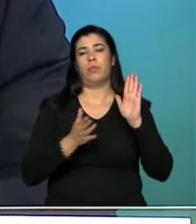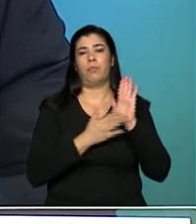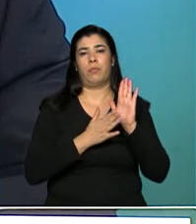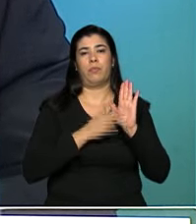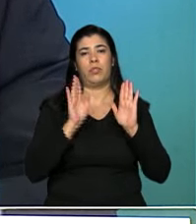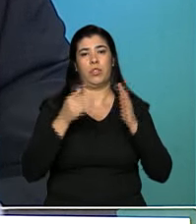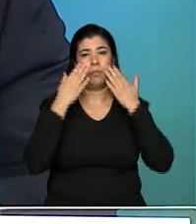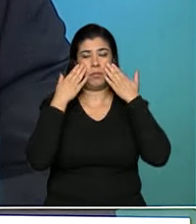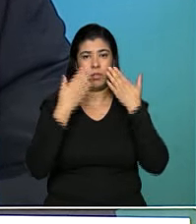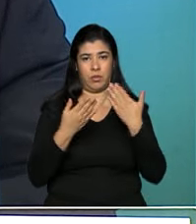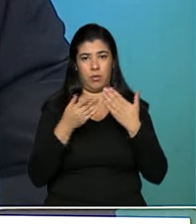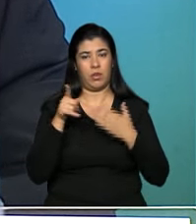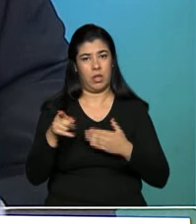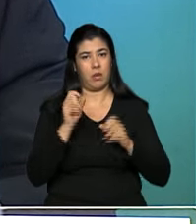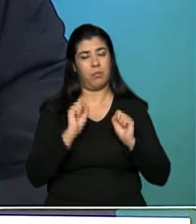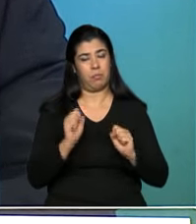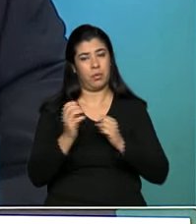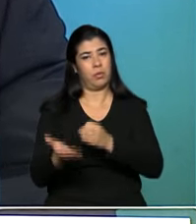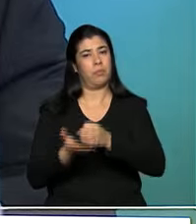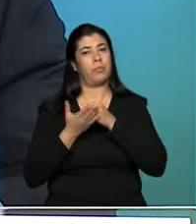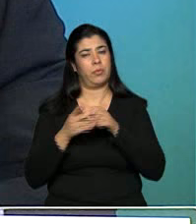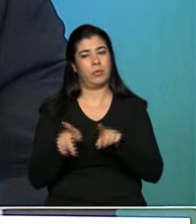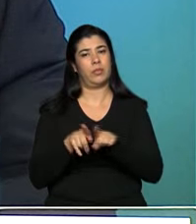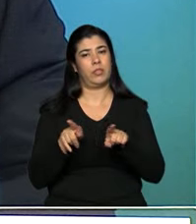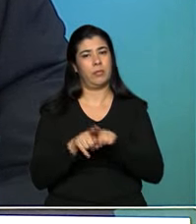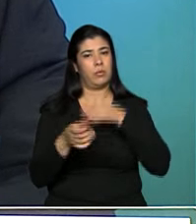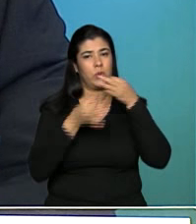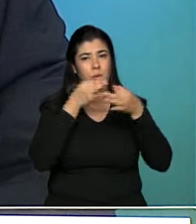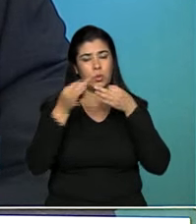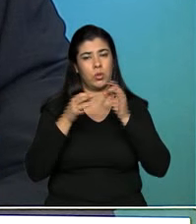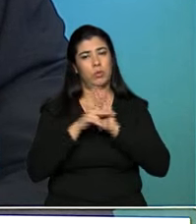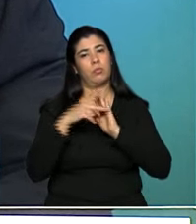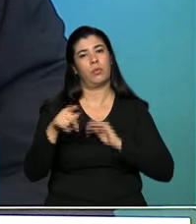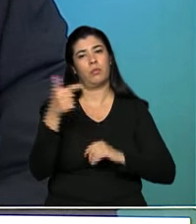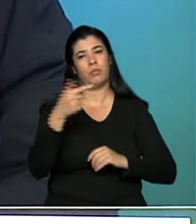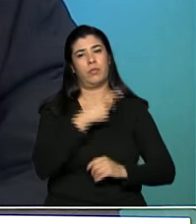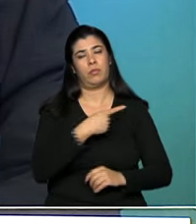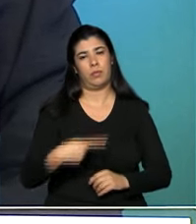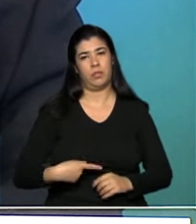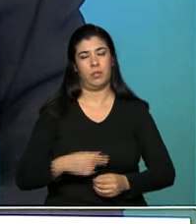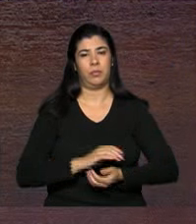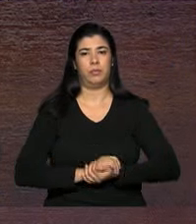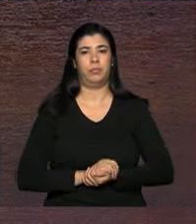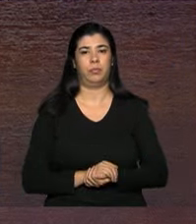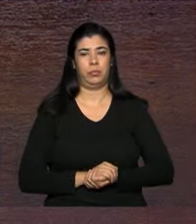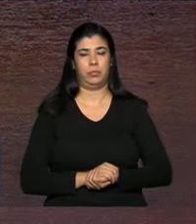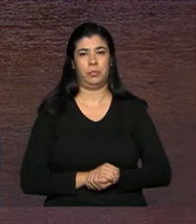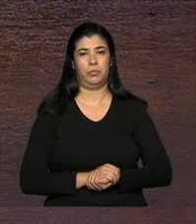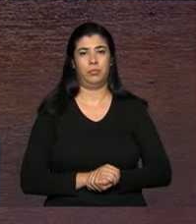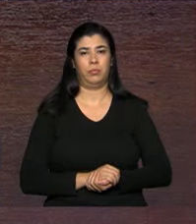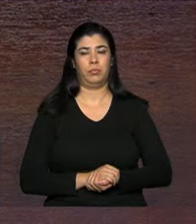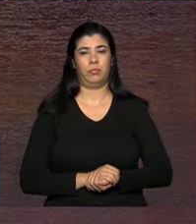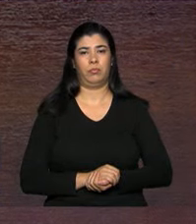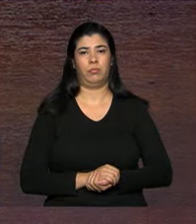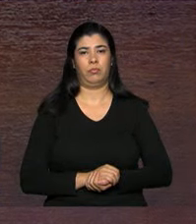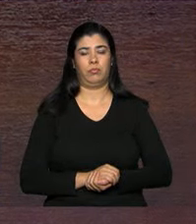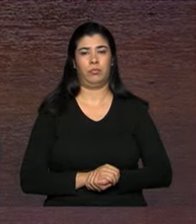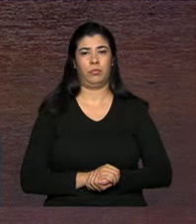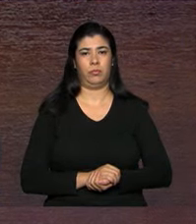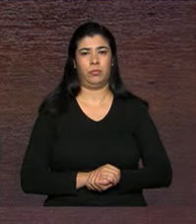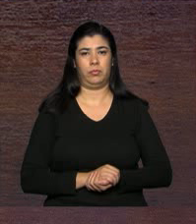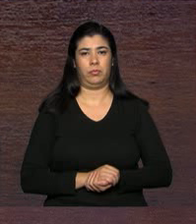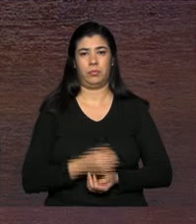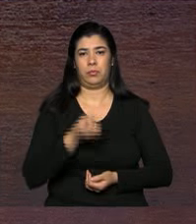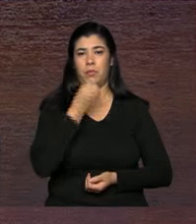apresentamos fo foram melhoradas por contribuição por sugestão do vice-presidente Bom dia